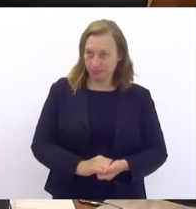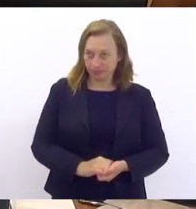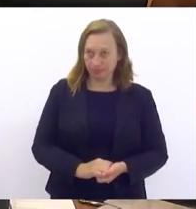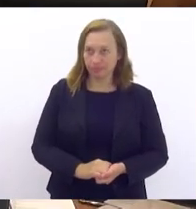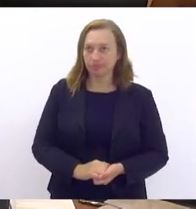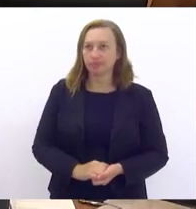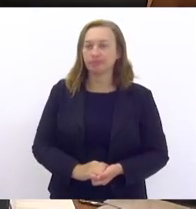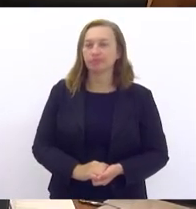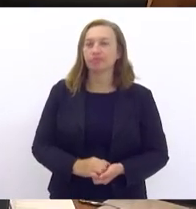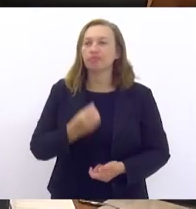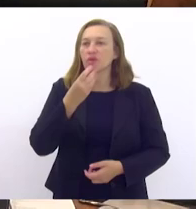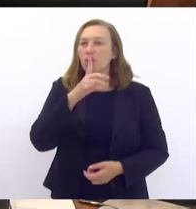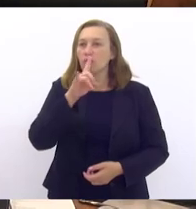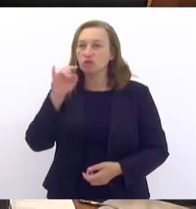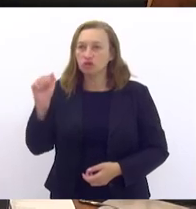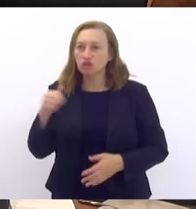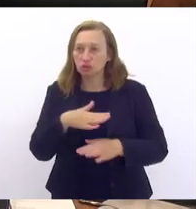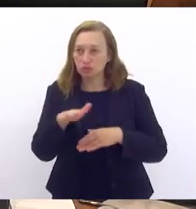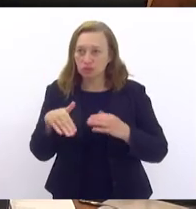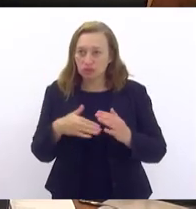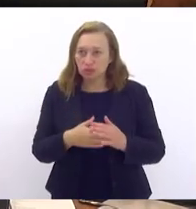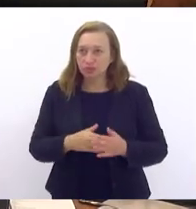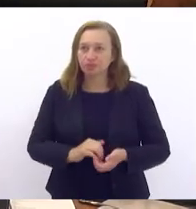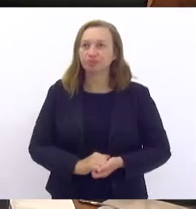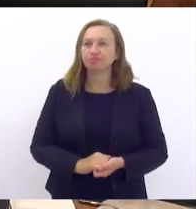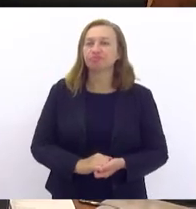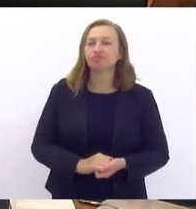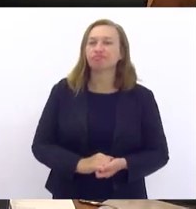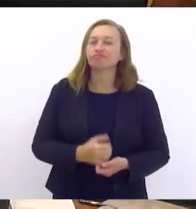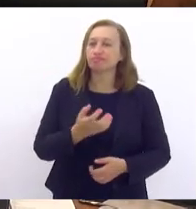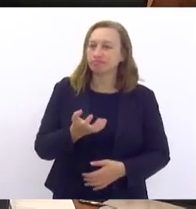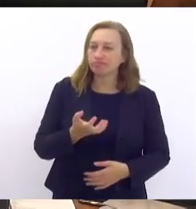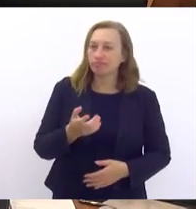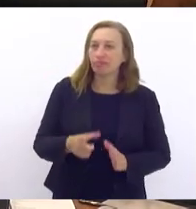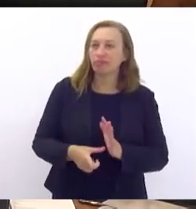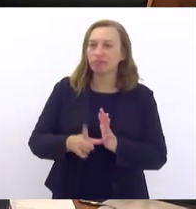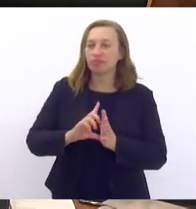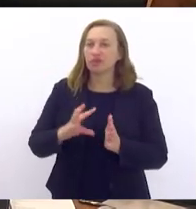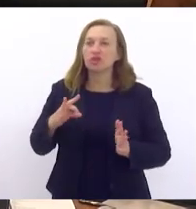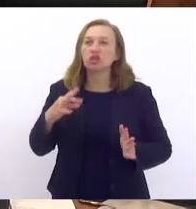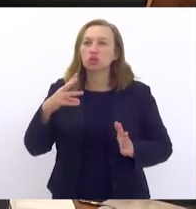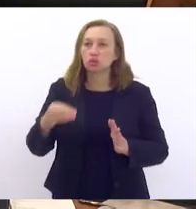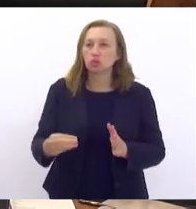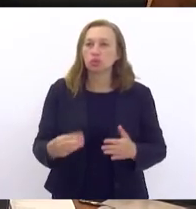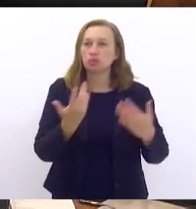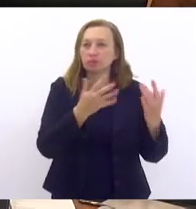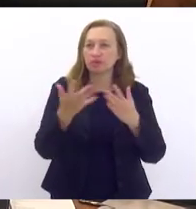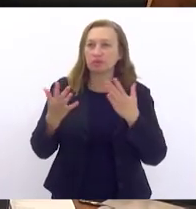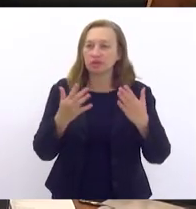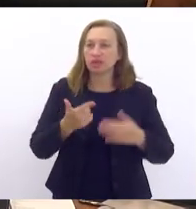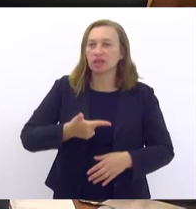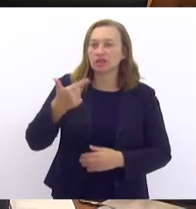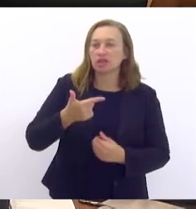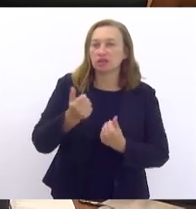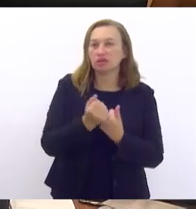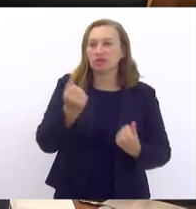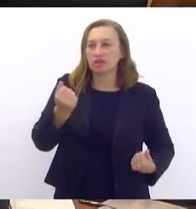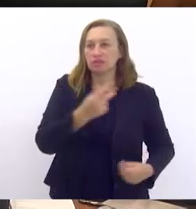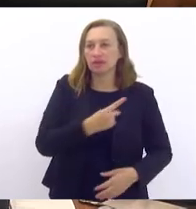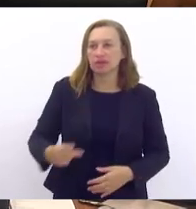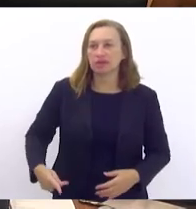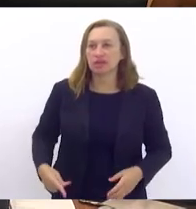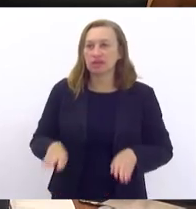muito bom dia a todos queria antes de mais nada cumprimentar a segunda vice-presidente da mesa